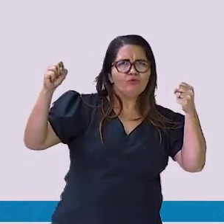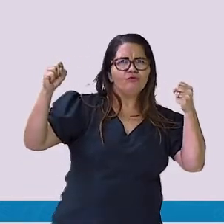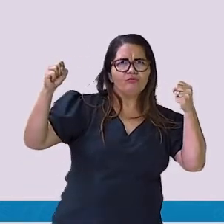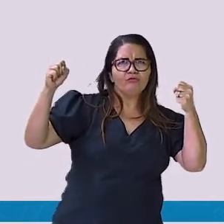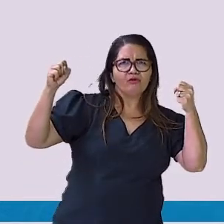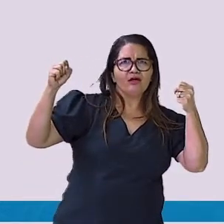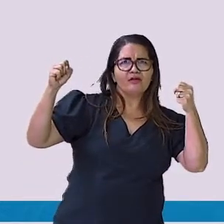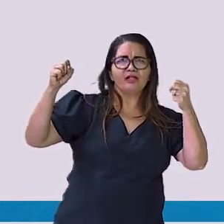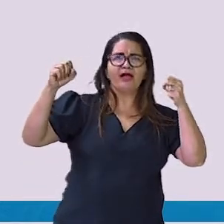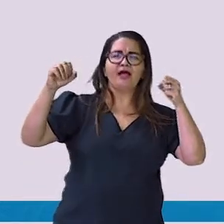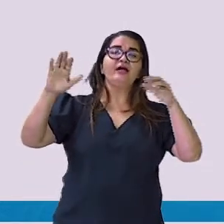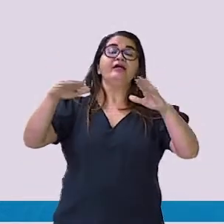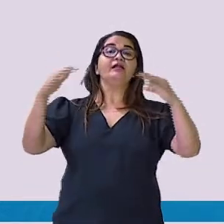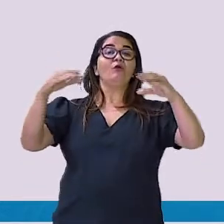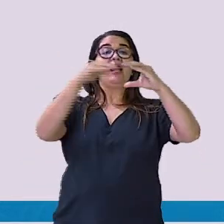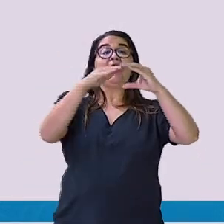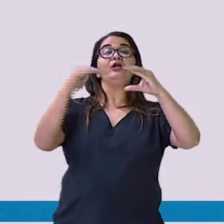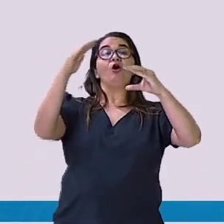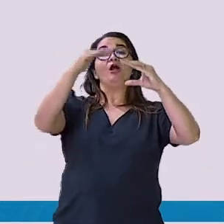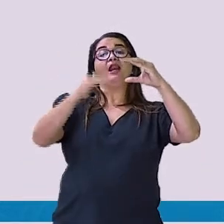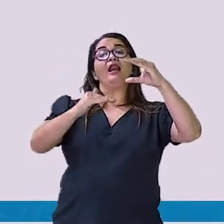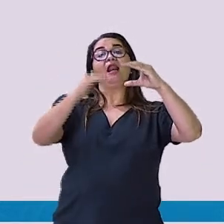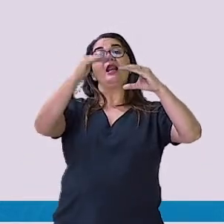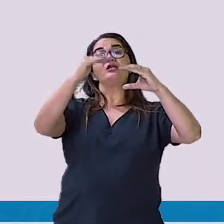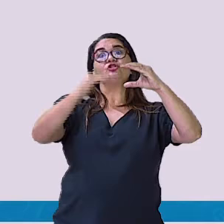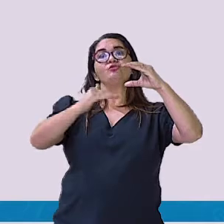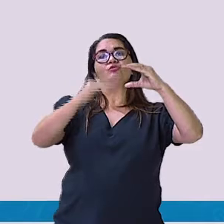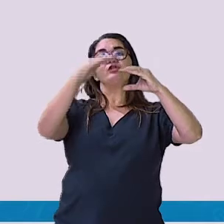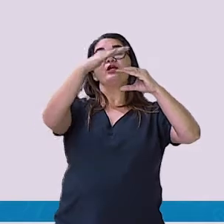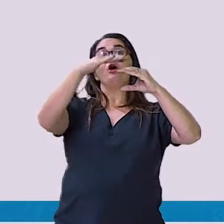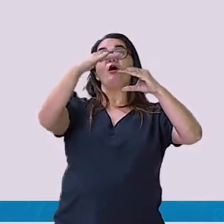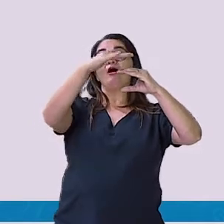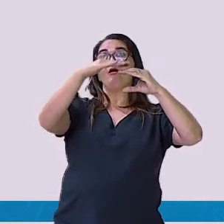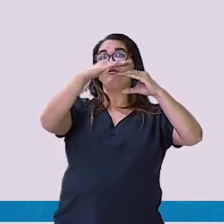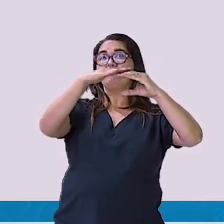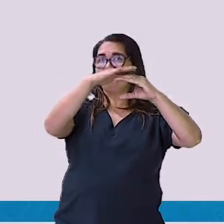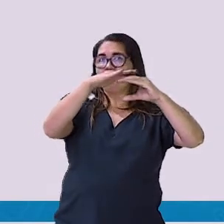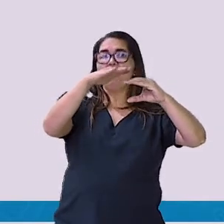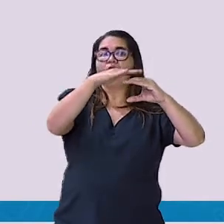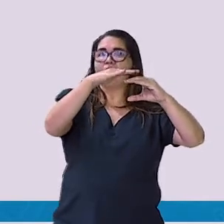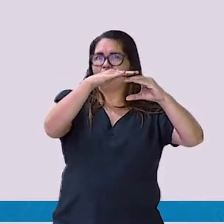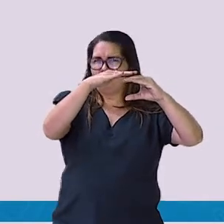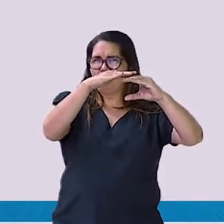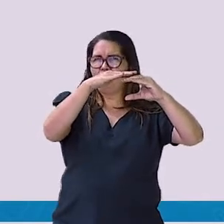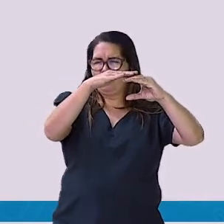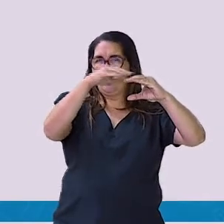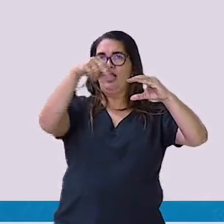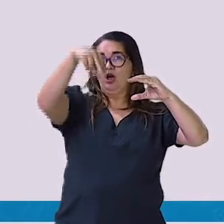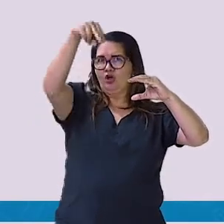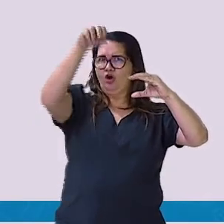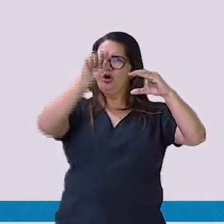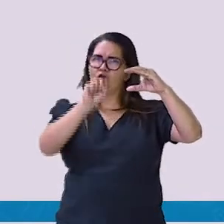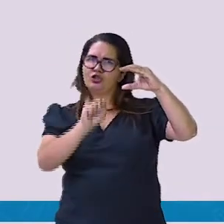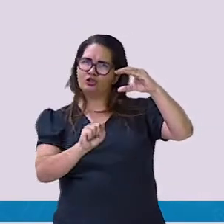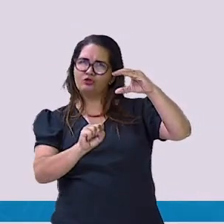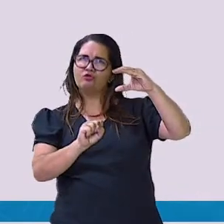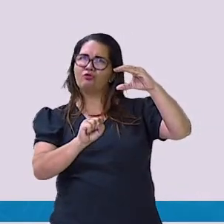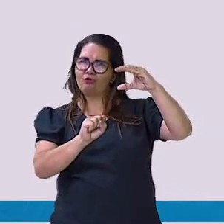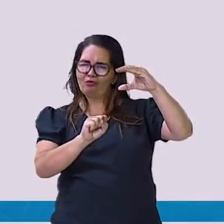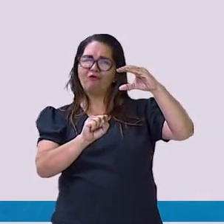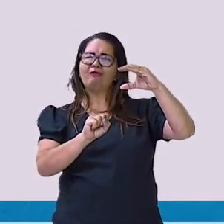quanto mais alta é a latitude, tanto para norte quanto para sul, mais baixo